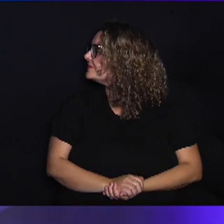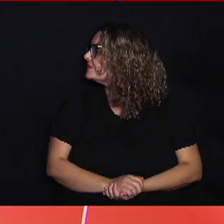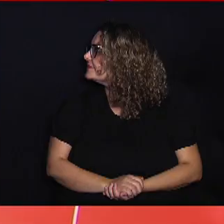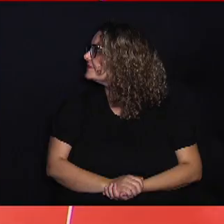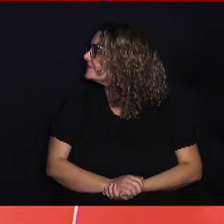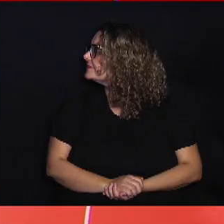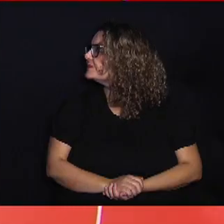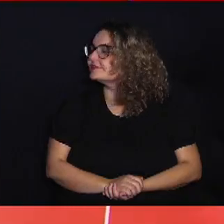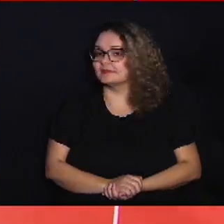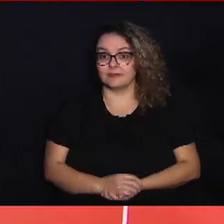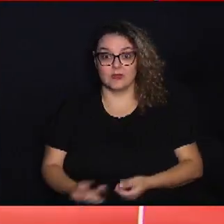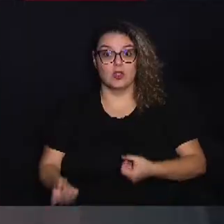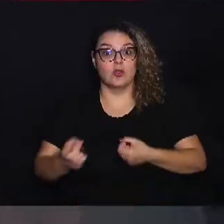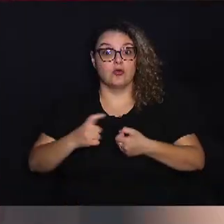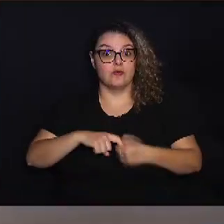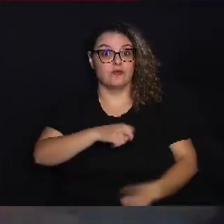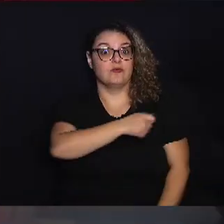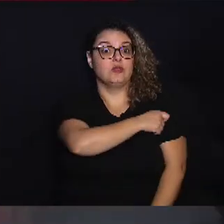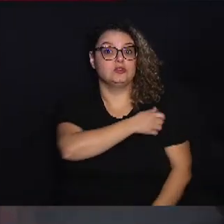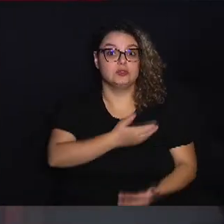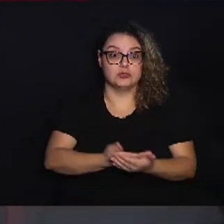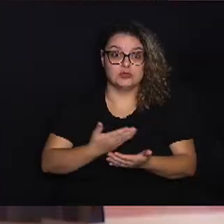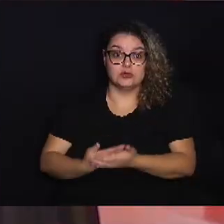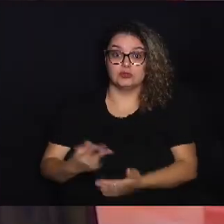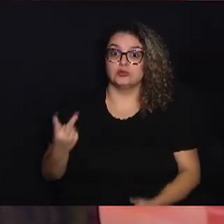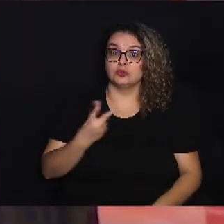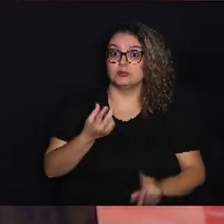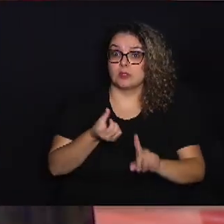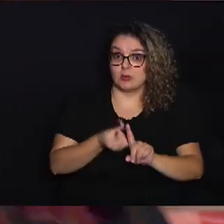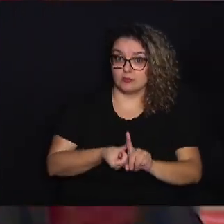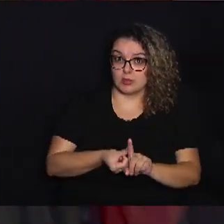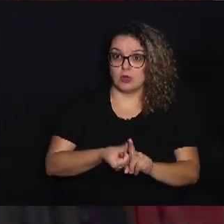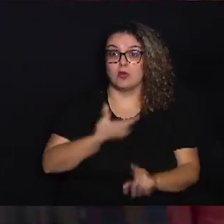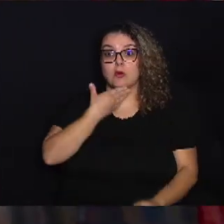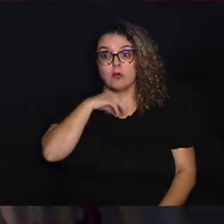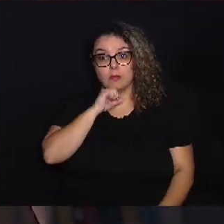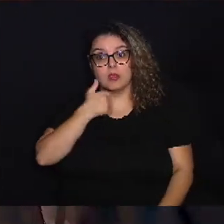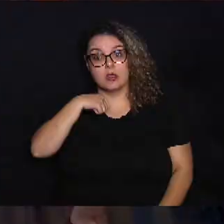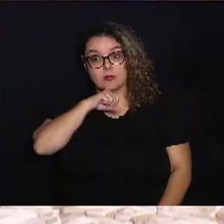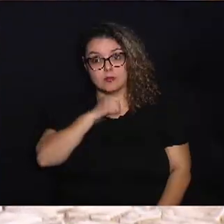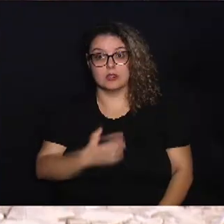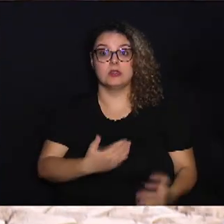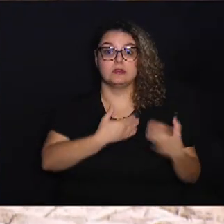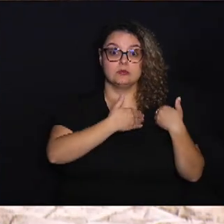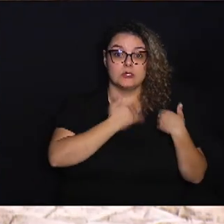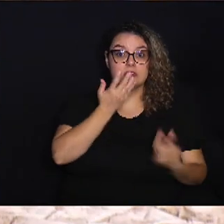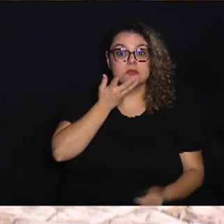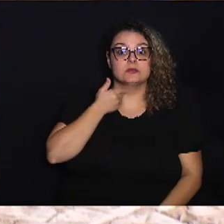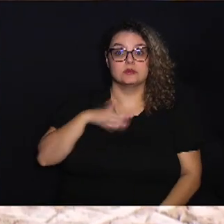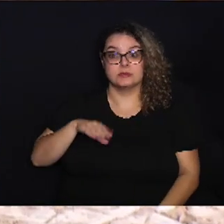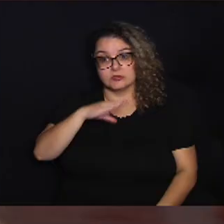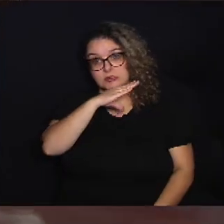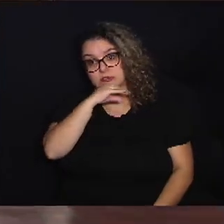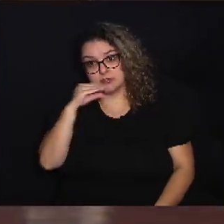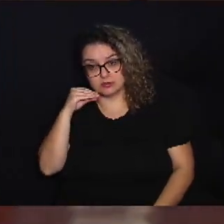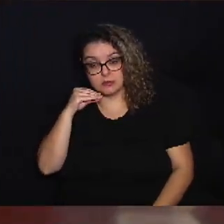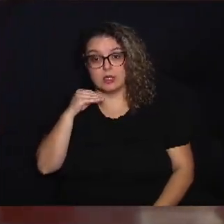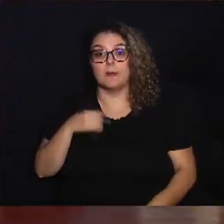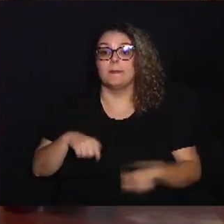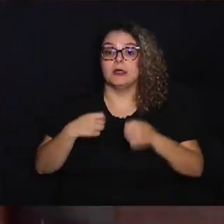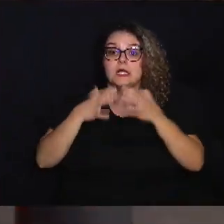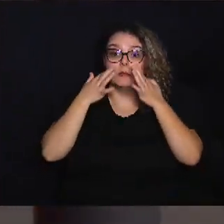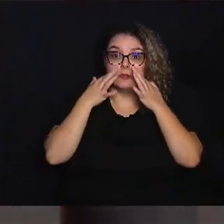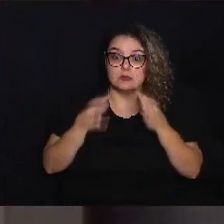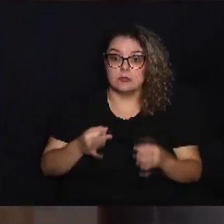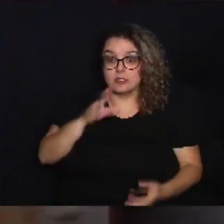Com o retorno das aulas agora no segundo semestre, os pais e responsáveis das crianças e adolescentes têm que se atentar a um